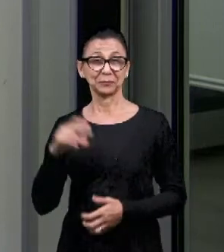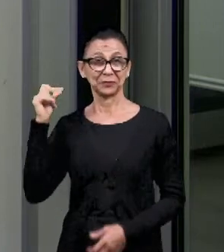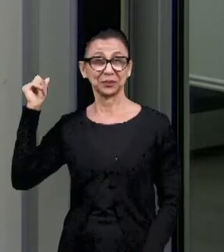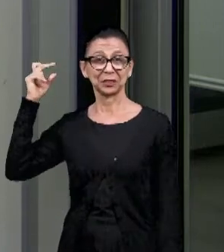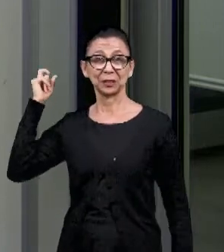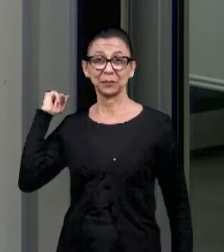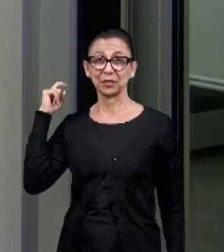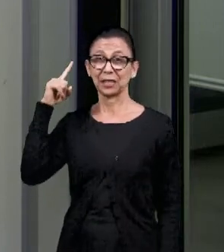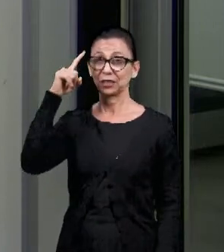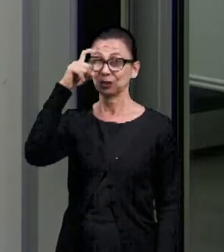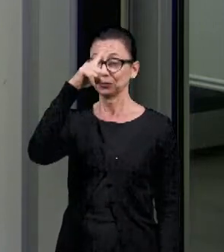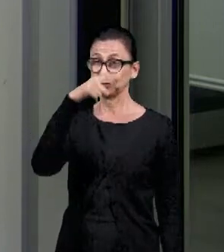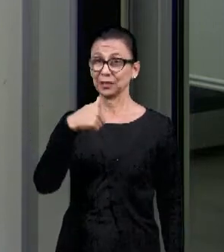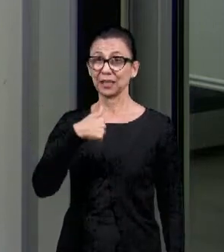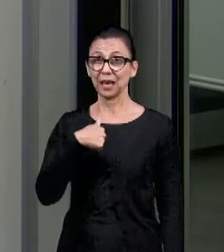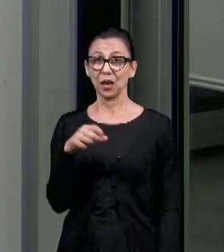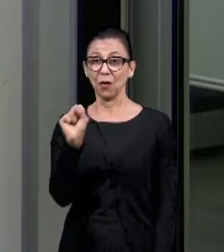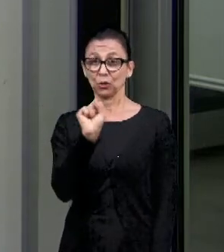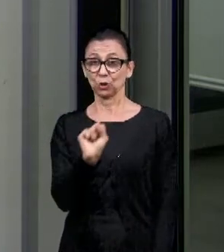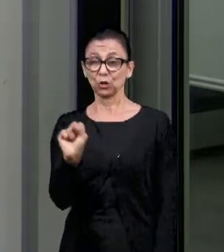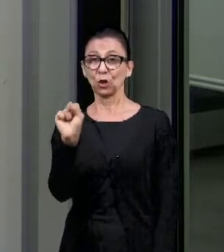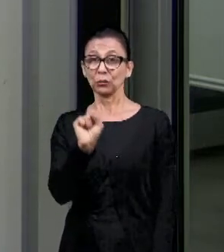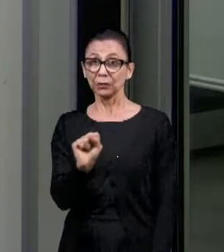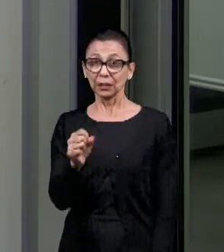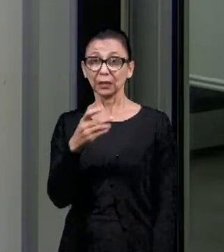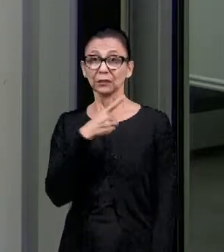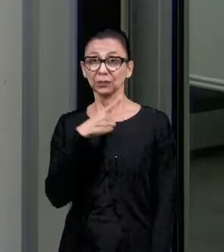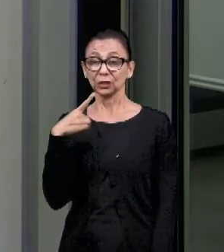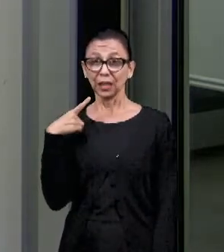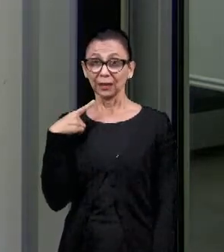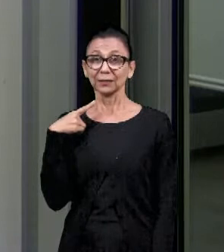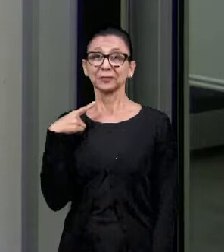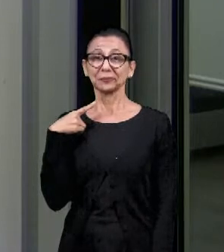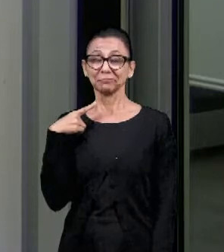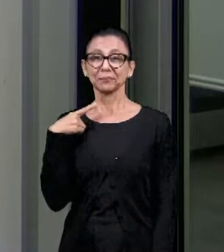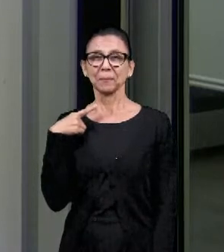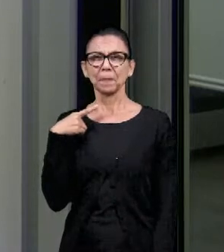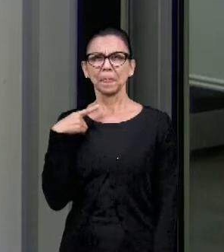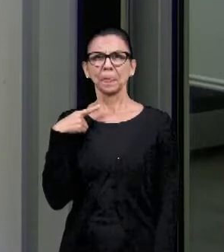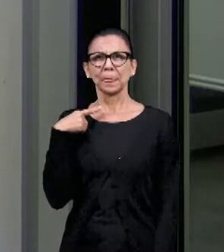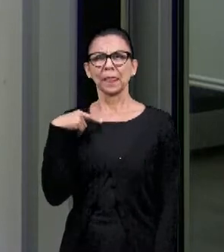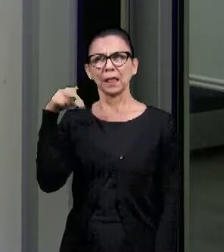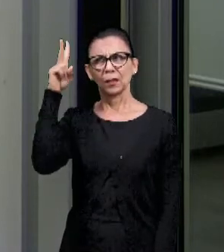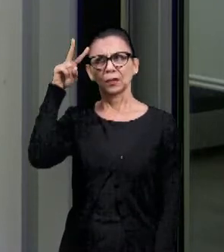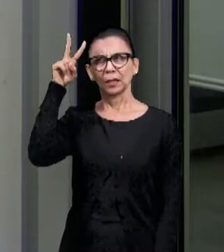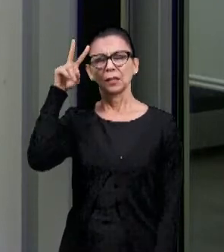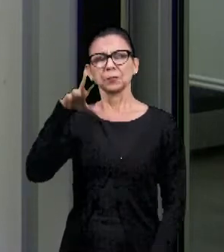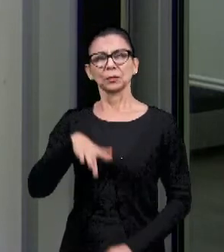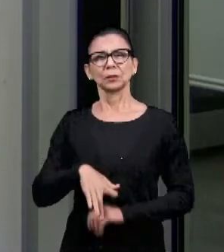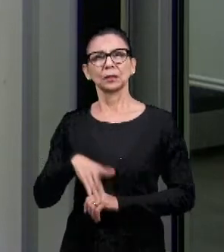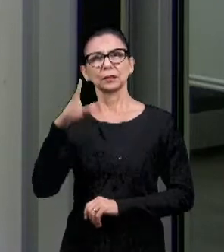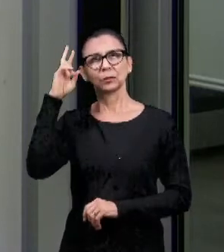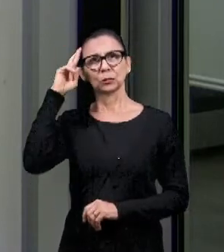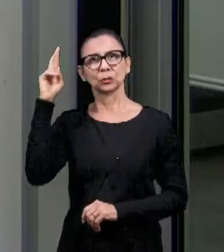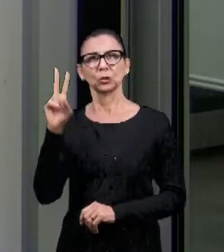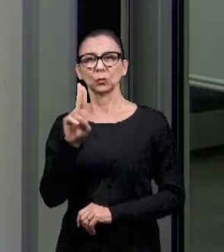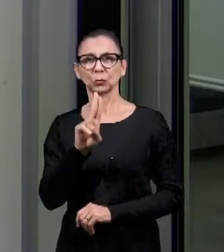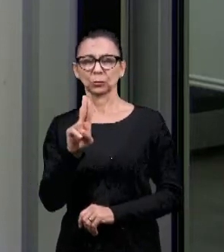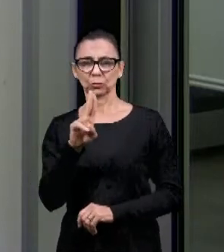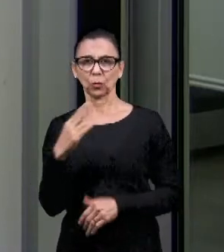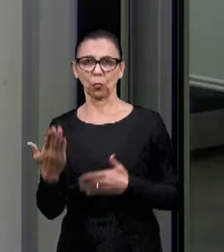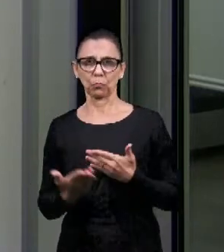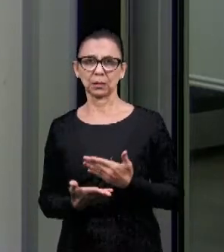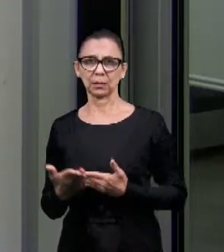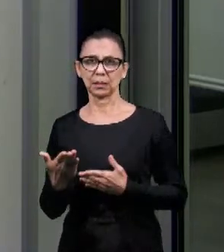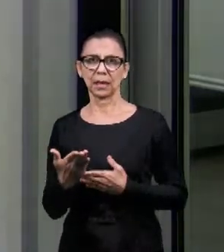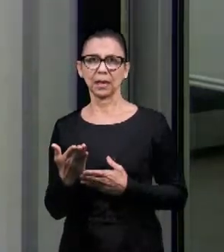levantava diácono solteiro. Eu sou dessa época também, Daniel, sou. Eu me lembro que o senhor usou um irmão, um servo, né, para falar